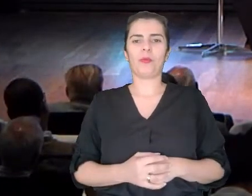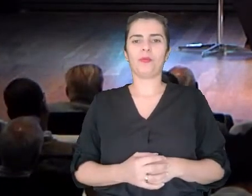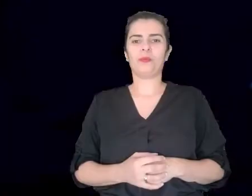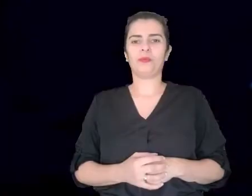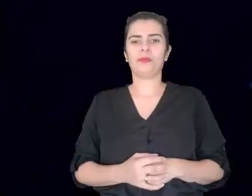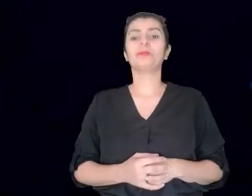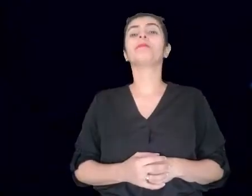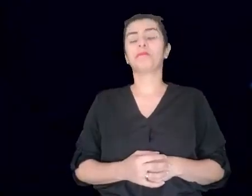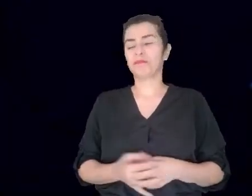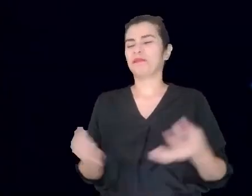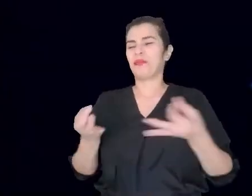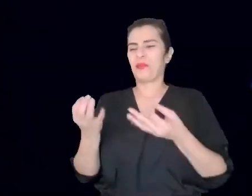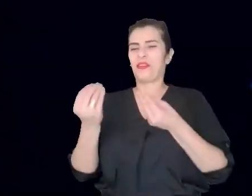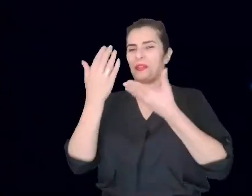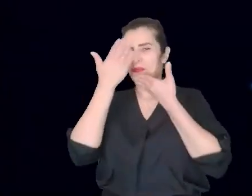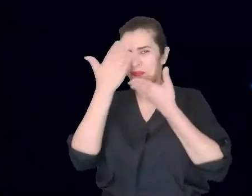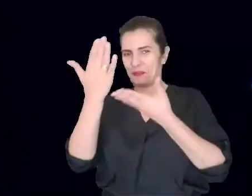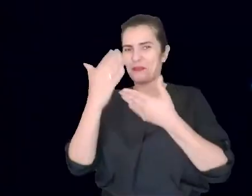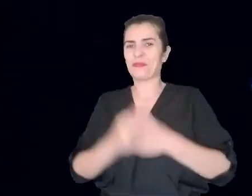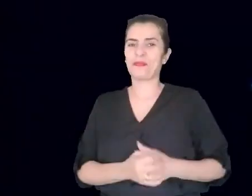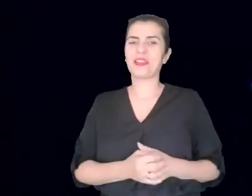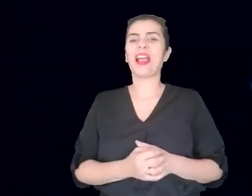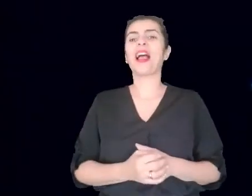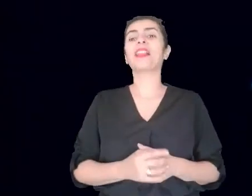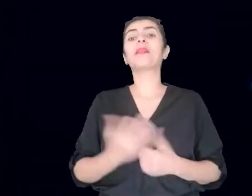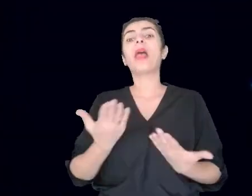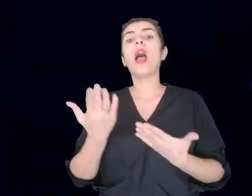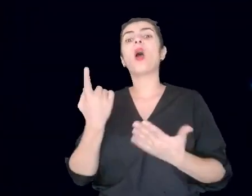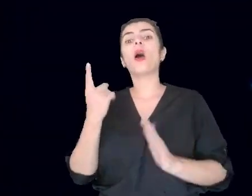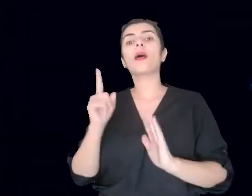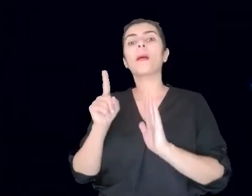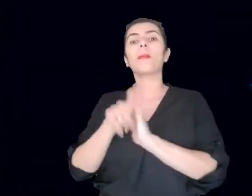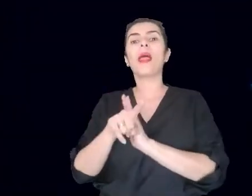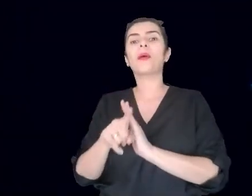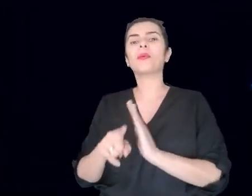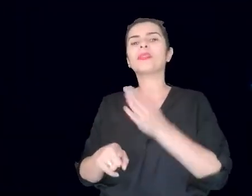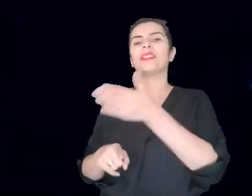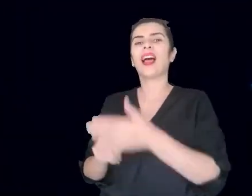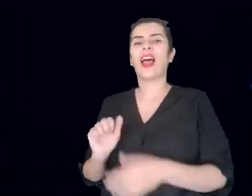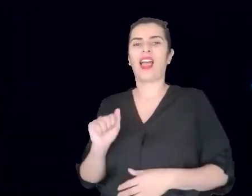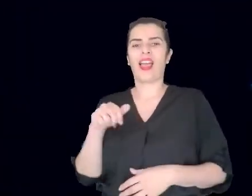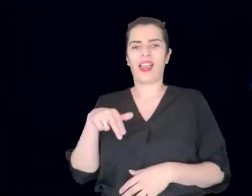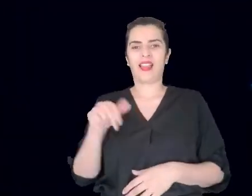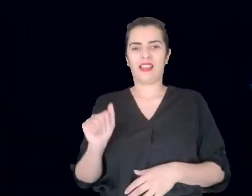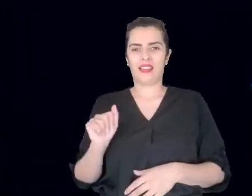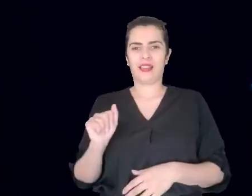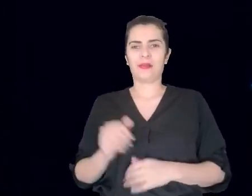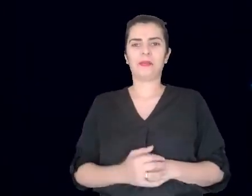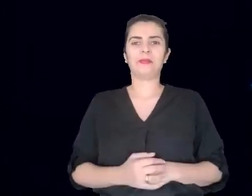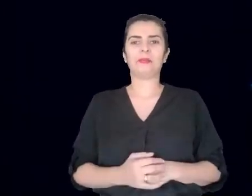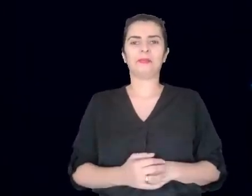Perfeito, obrigada. Tem uma pergunta aqui direcionada à Ana, em relação à drenagem.